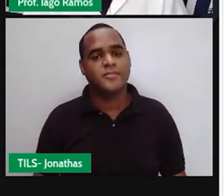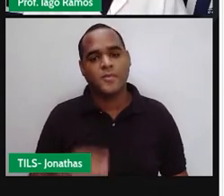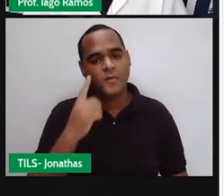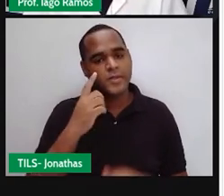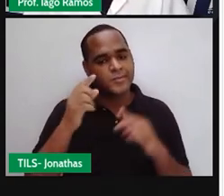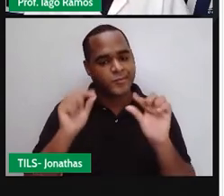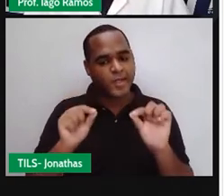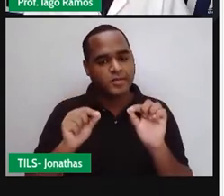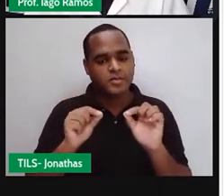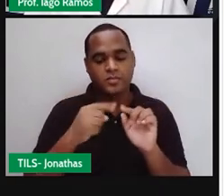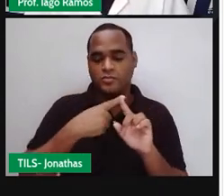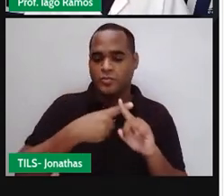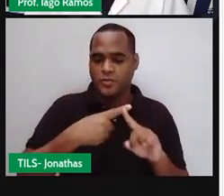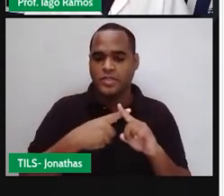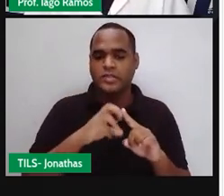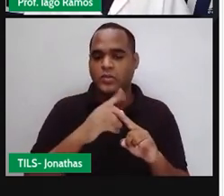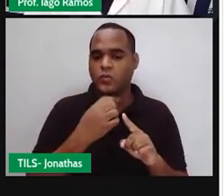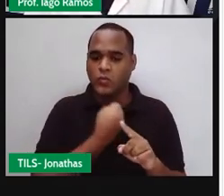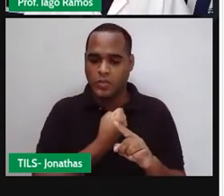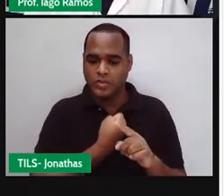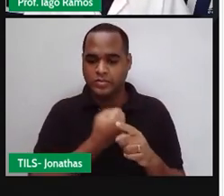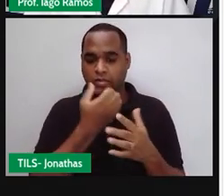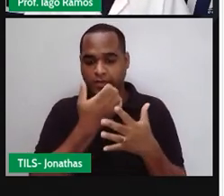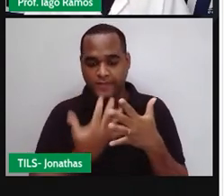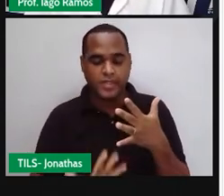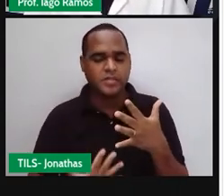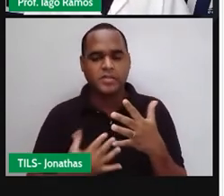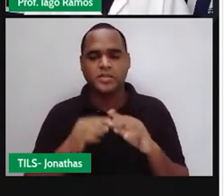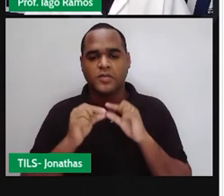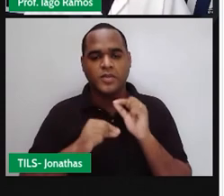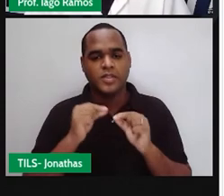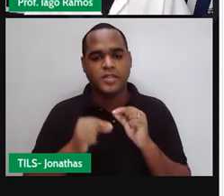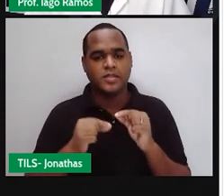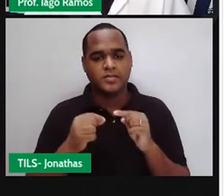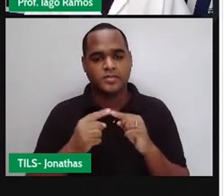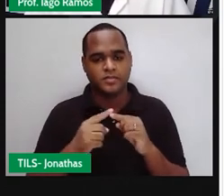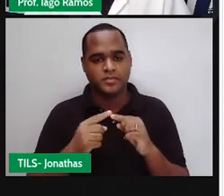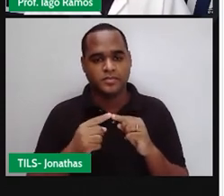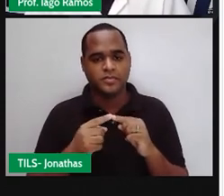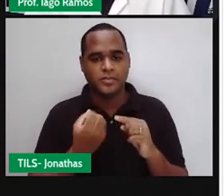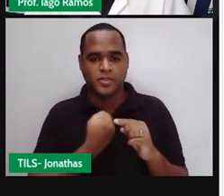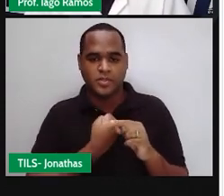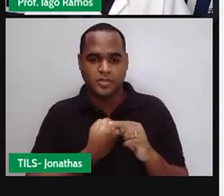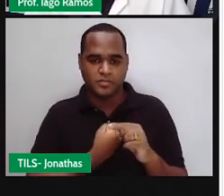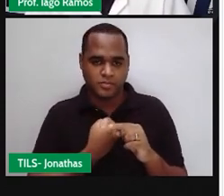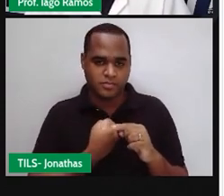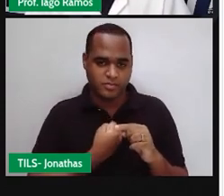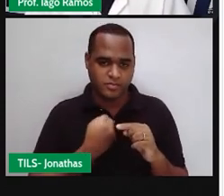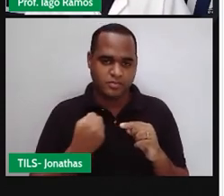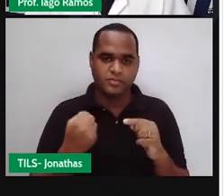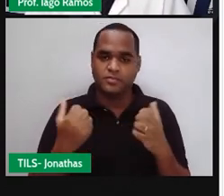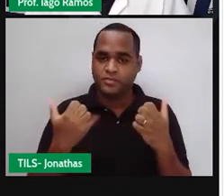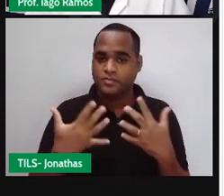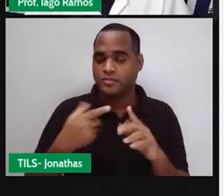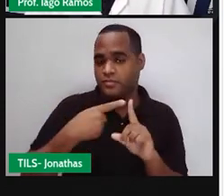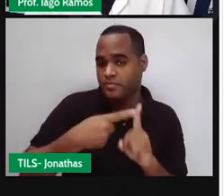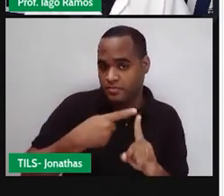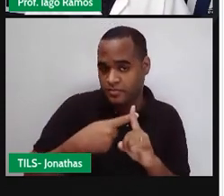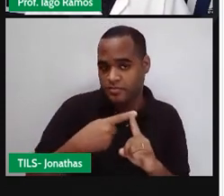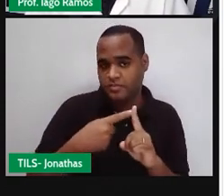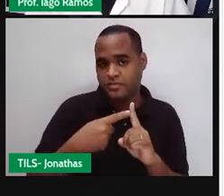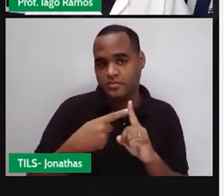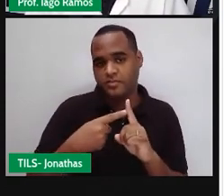Na multiplicação, com números inteiros, ao multiplicar números inteiros com sinais iguais, o resultado é positivo.